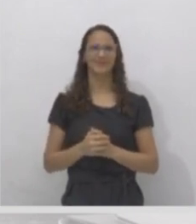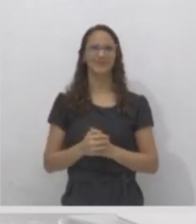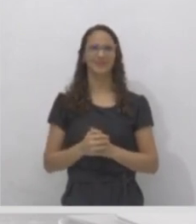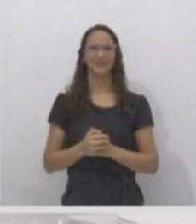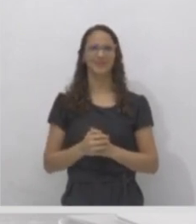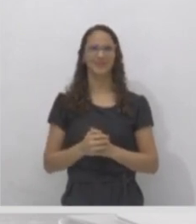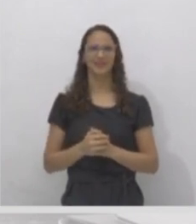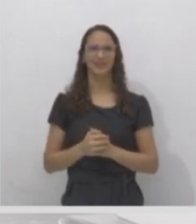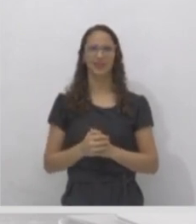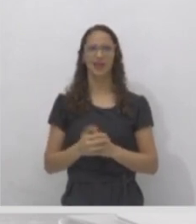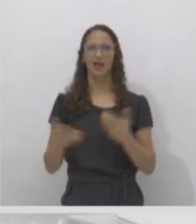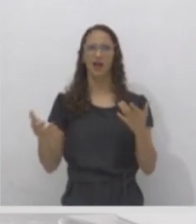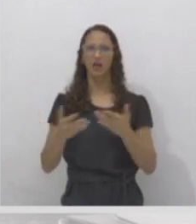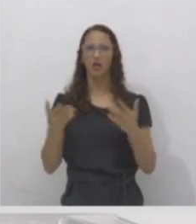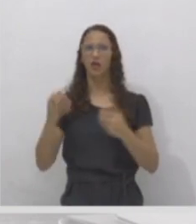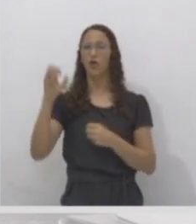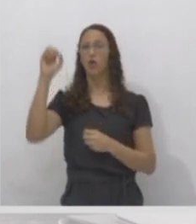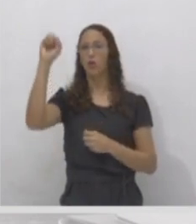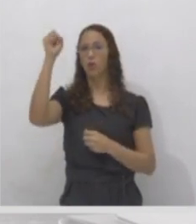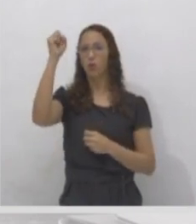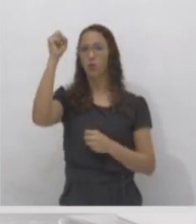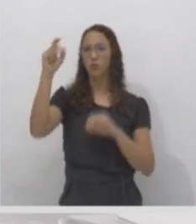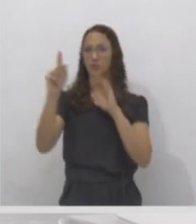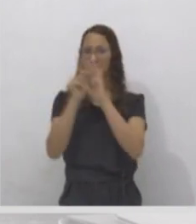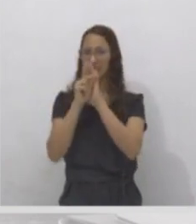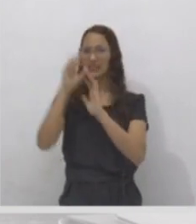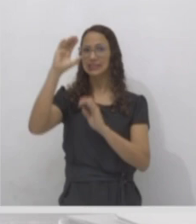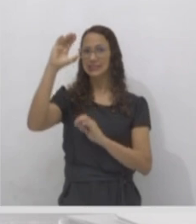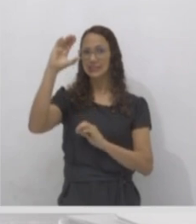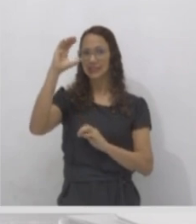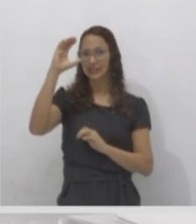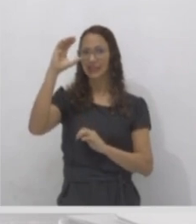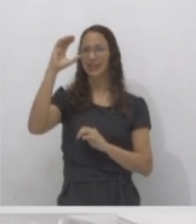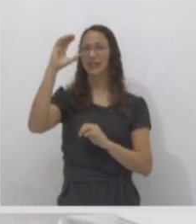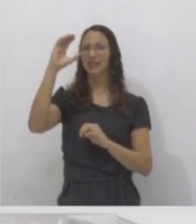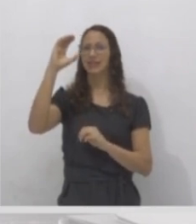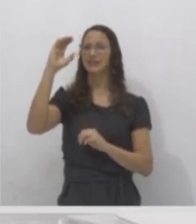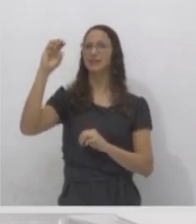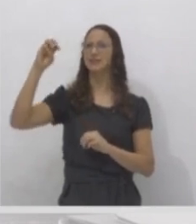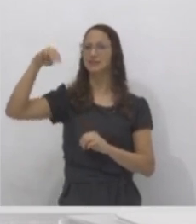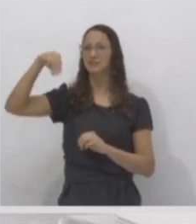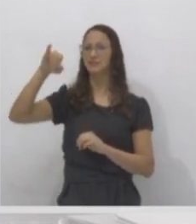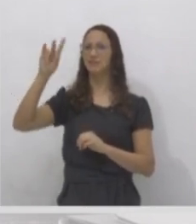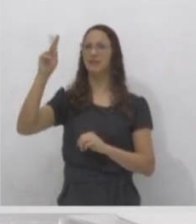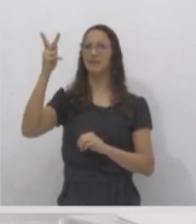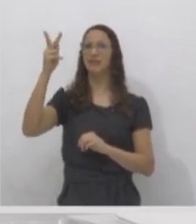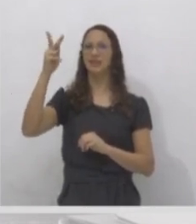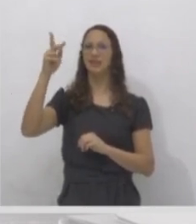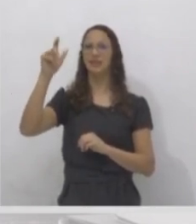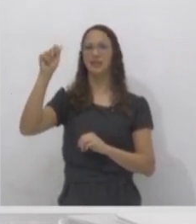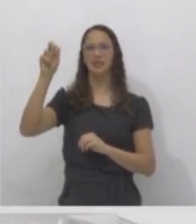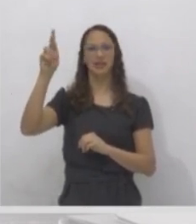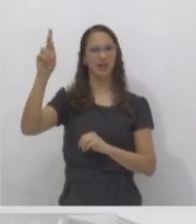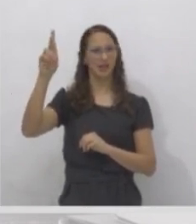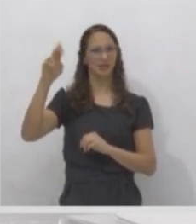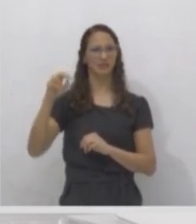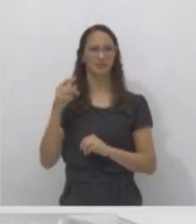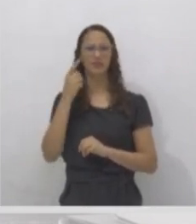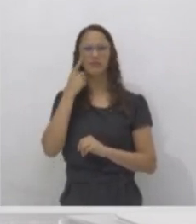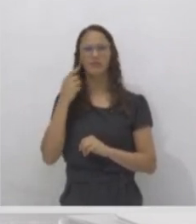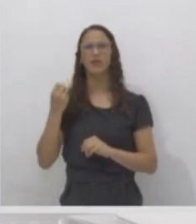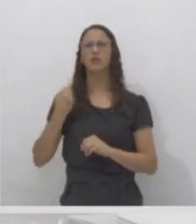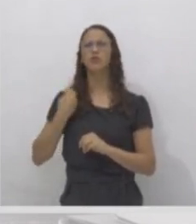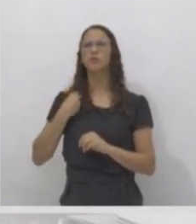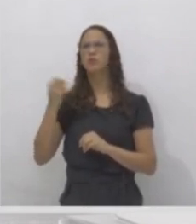na centena de milhar. O 8, vamos conferir quantos algarismos eu tenho depois. 1, 2, 3,